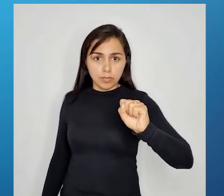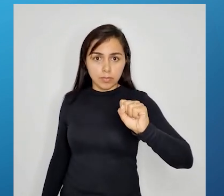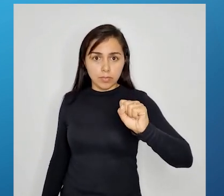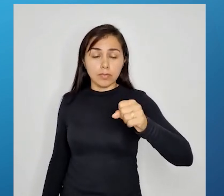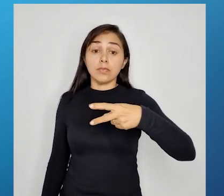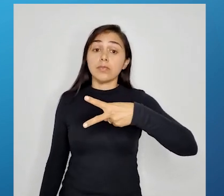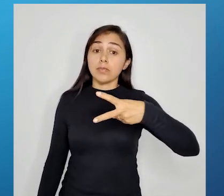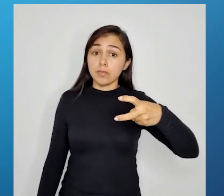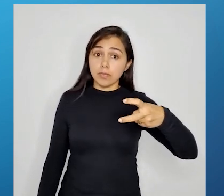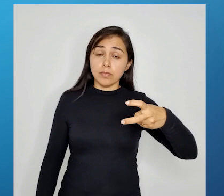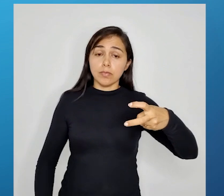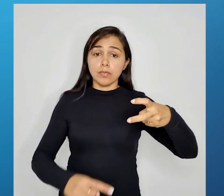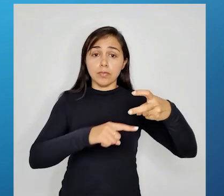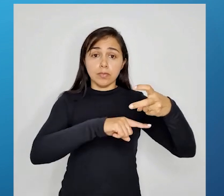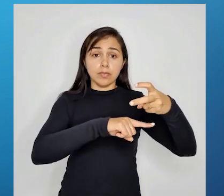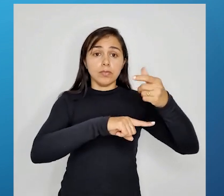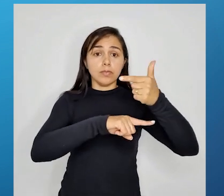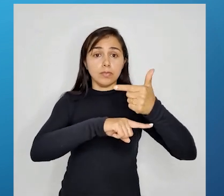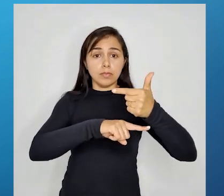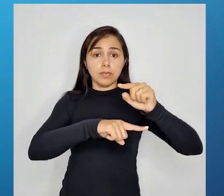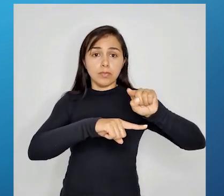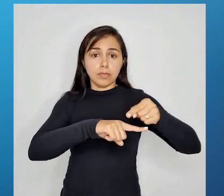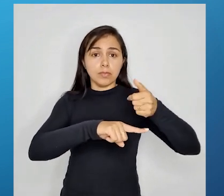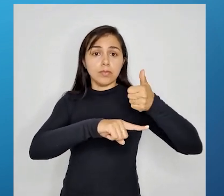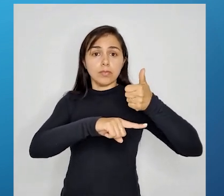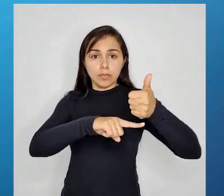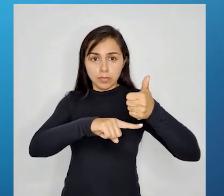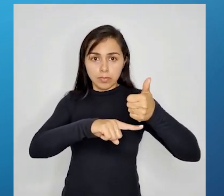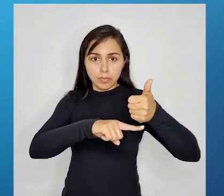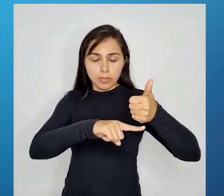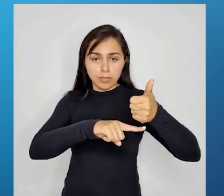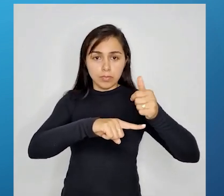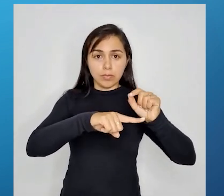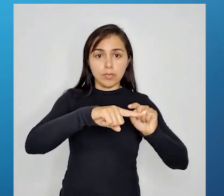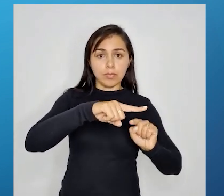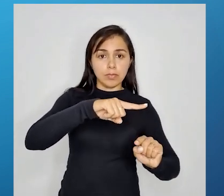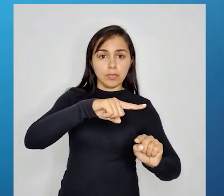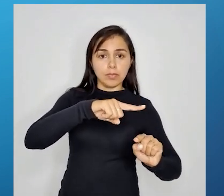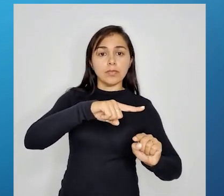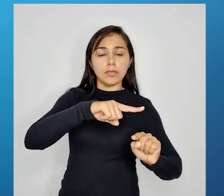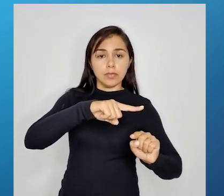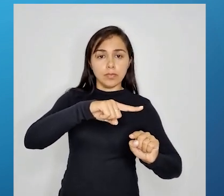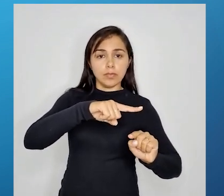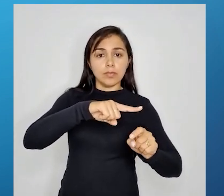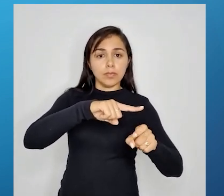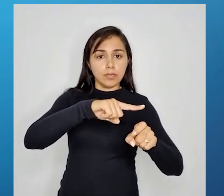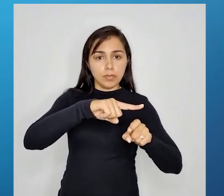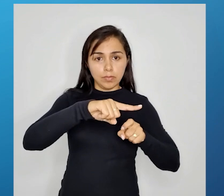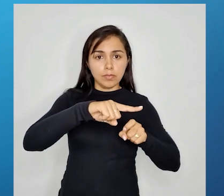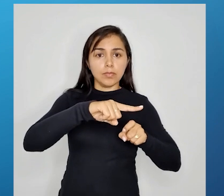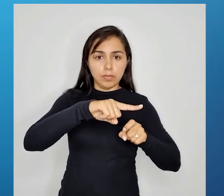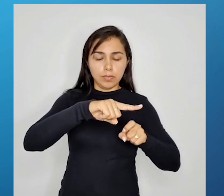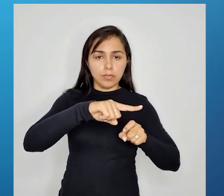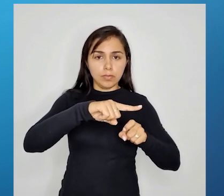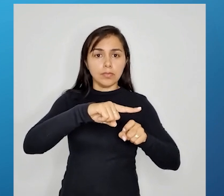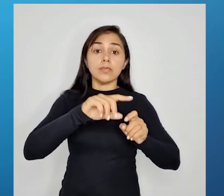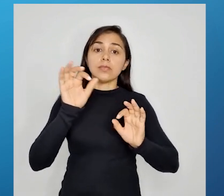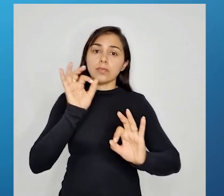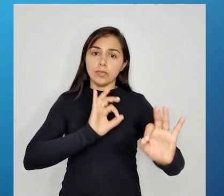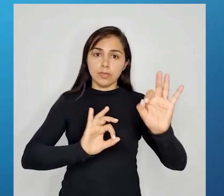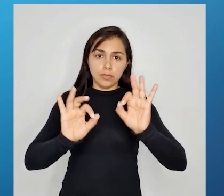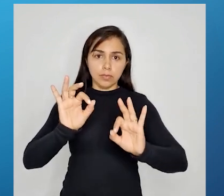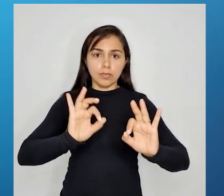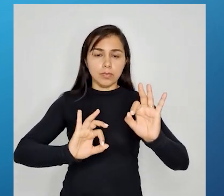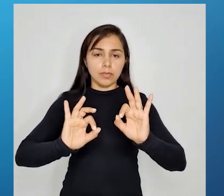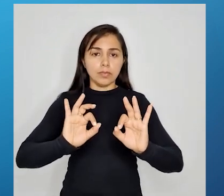0,422, 618. Vai ter que ser igual a 2,1 dividido